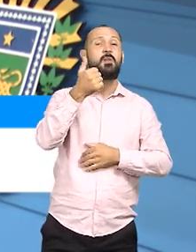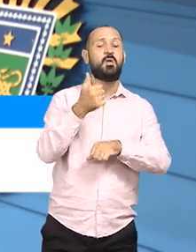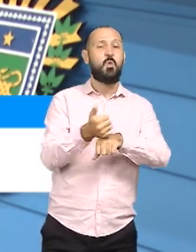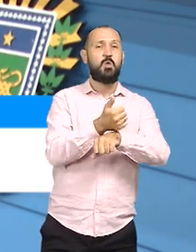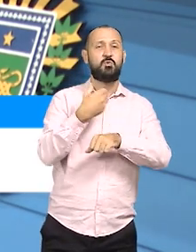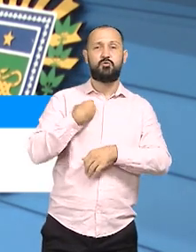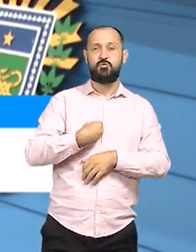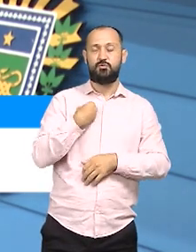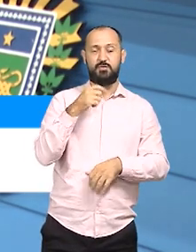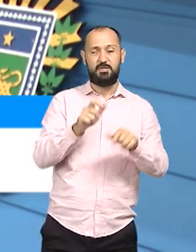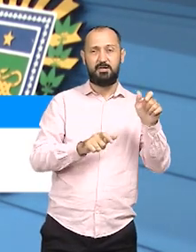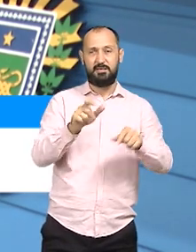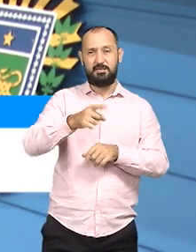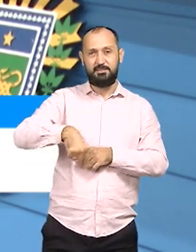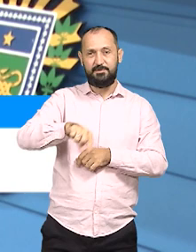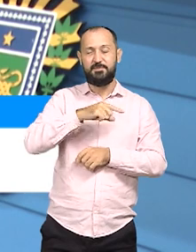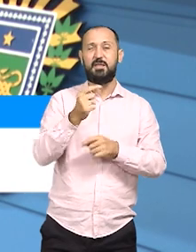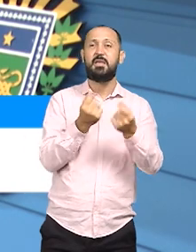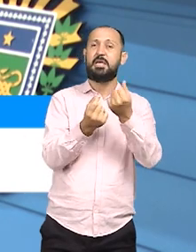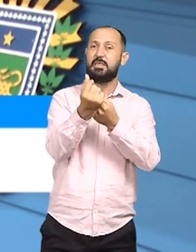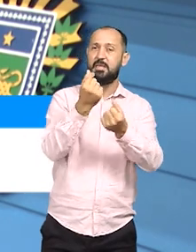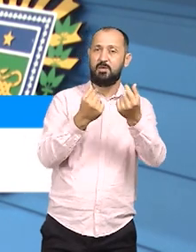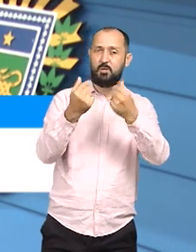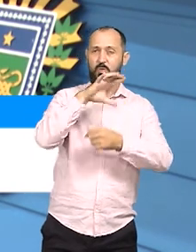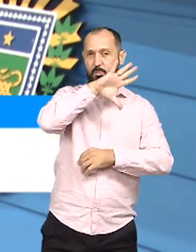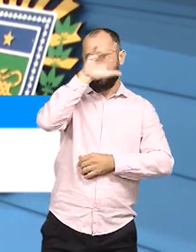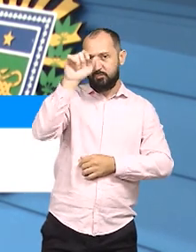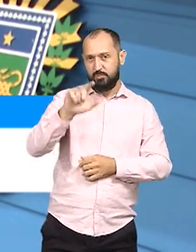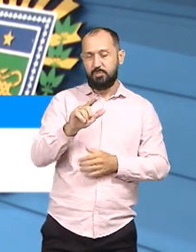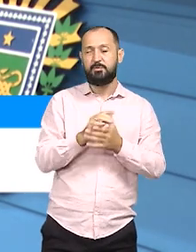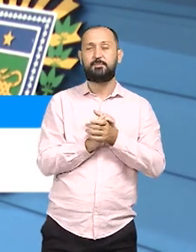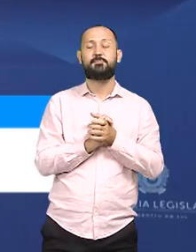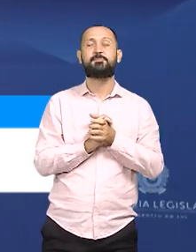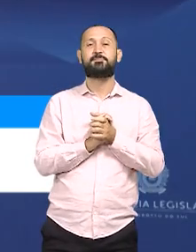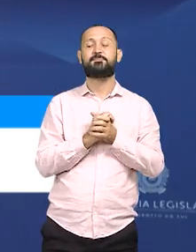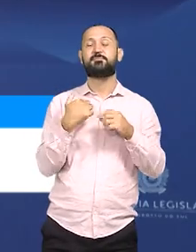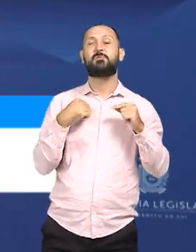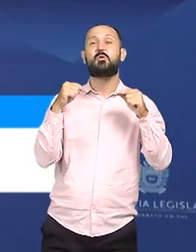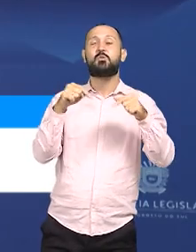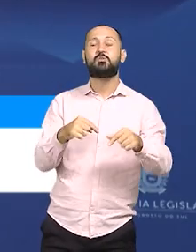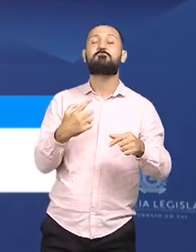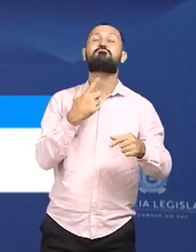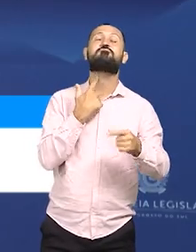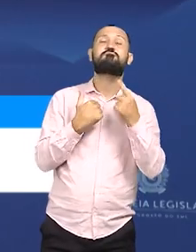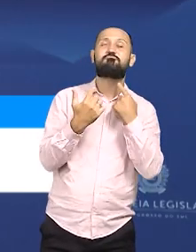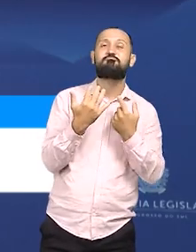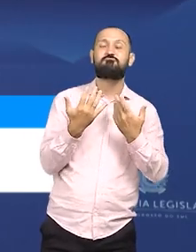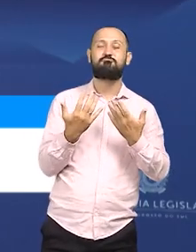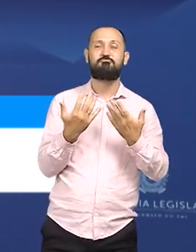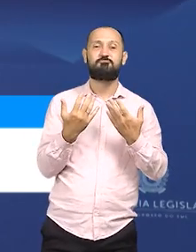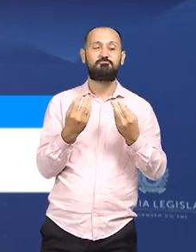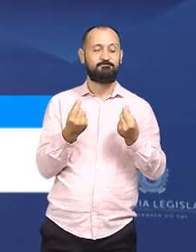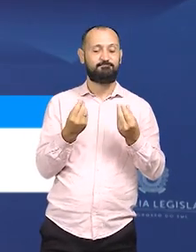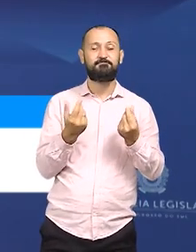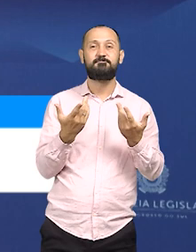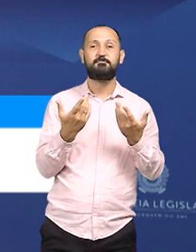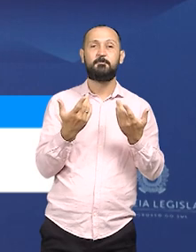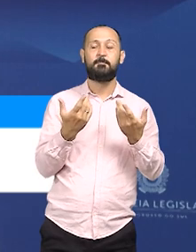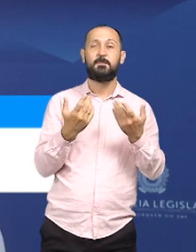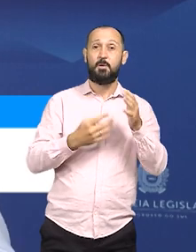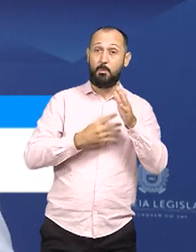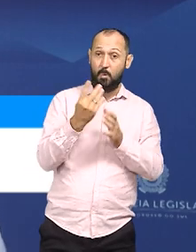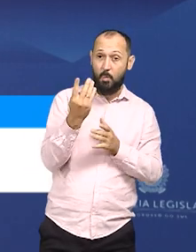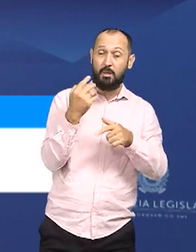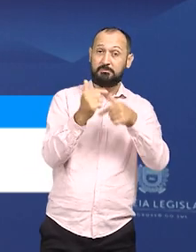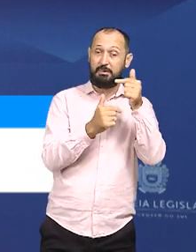melhoria na qualidade de vida das pessoas e da economia do Mato Grosso do Sul chego com disposição eh